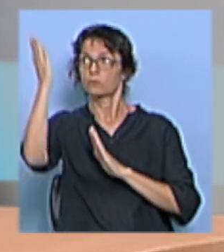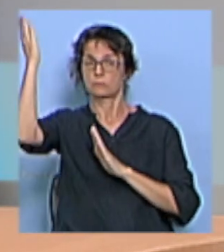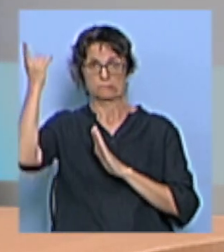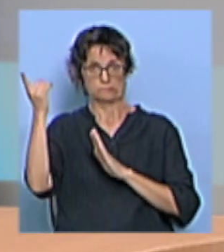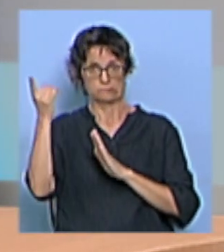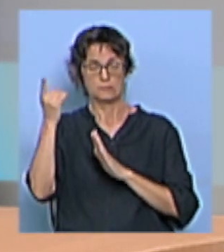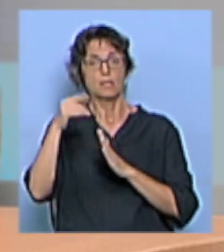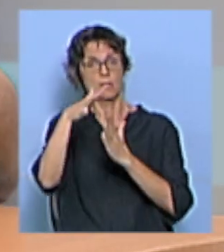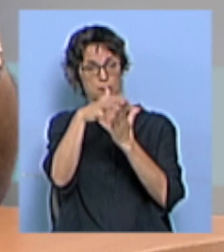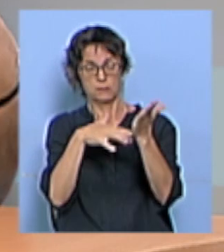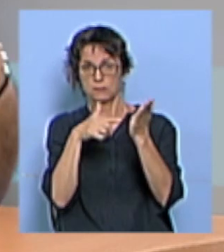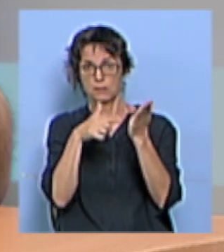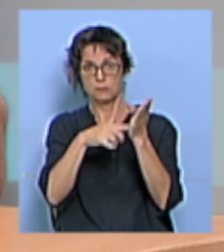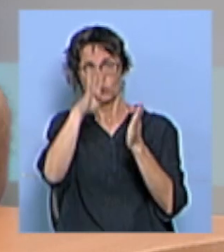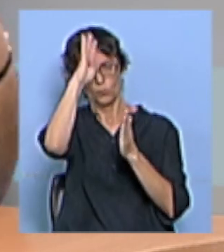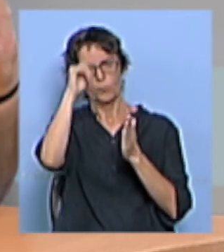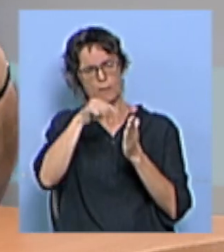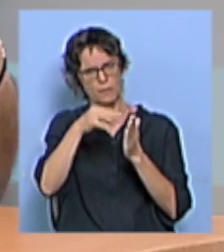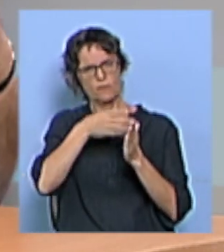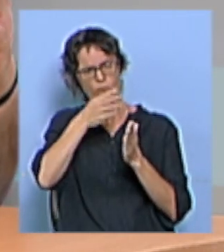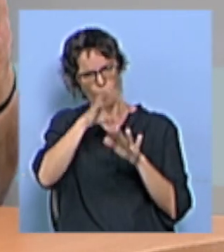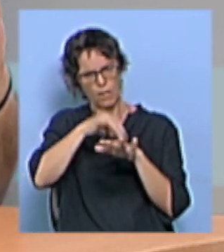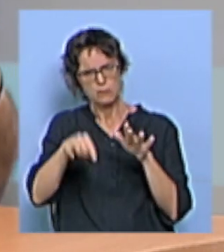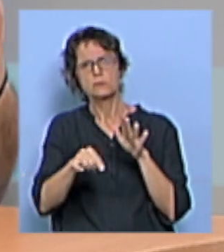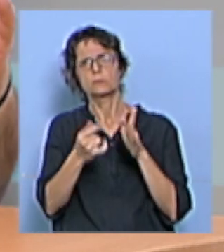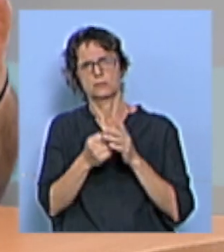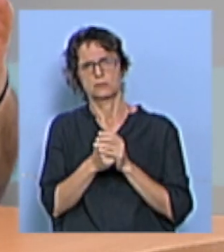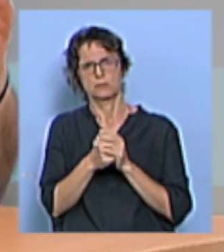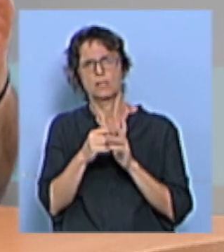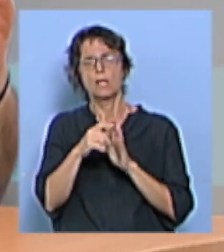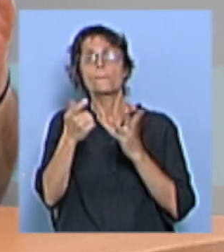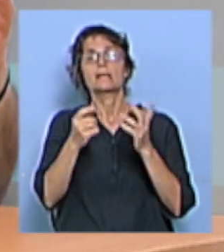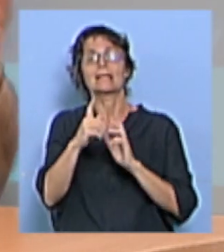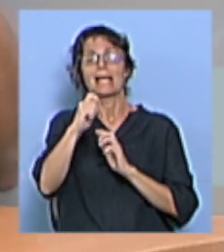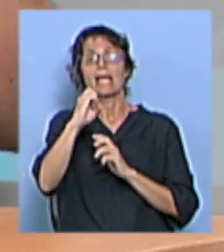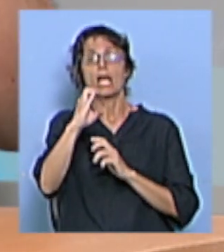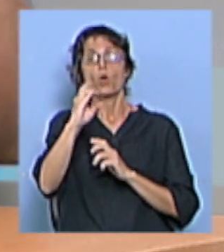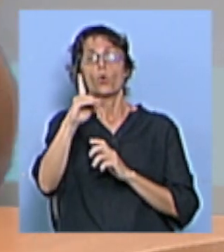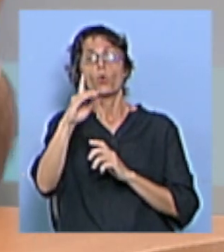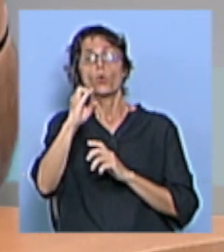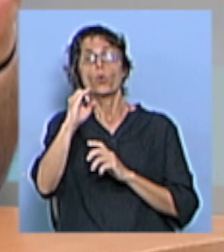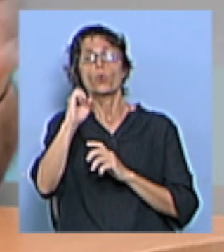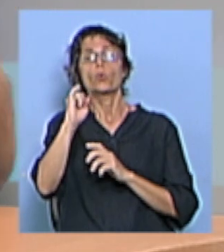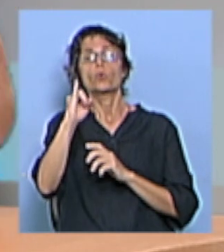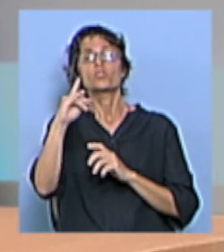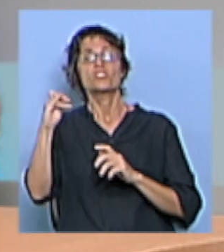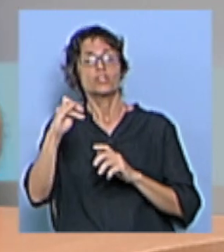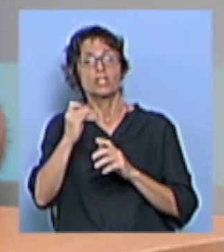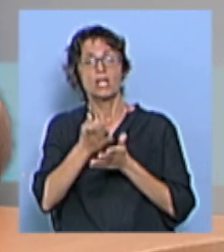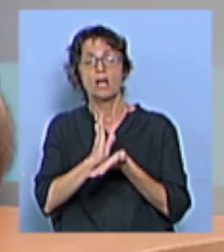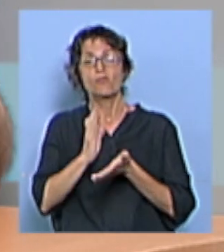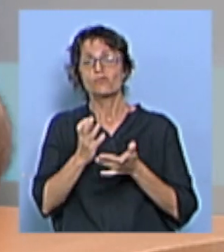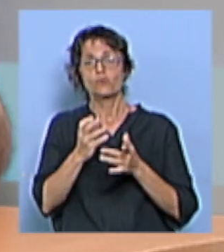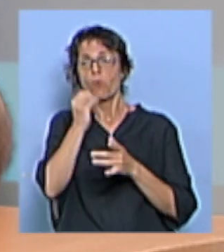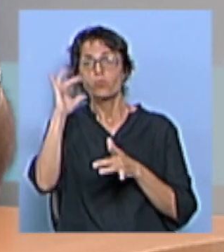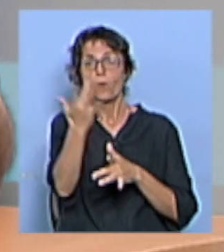no centro da criação. A ecologia não é só tratar das focas ou do plástico nos mares. Em primeiro lugar, das pessoas. Quer dizer, aliás, está tudo